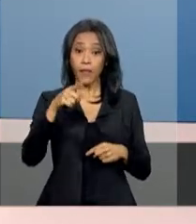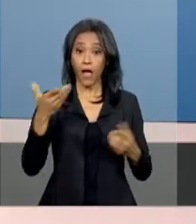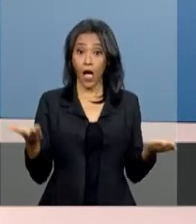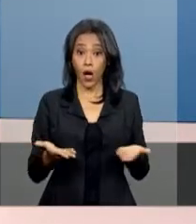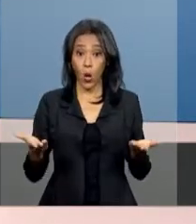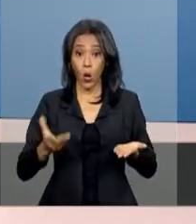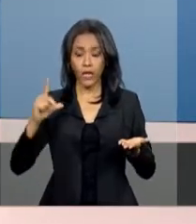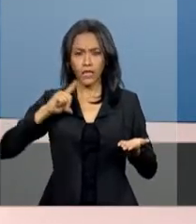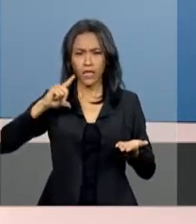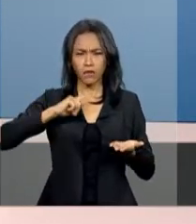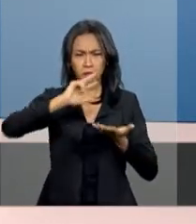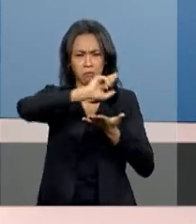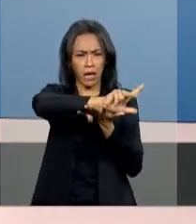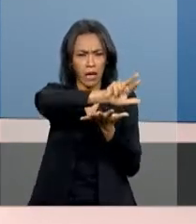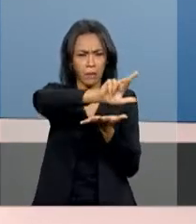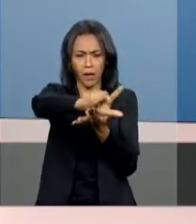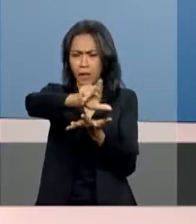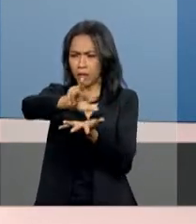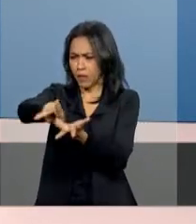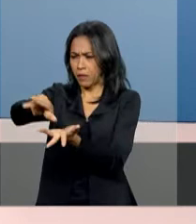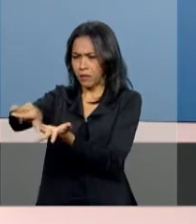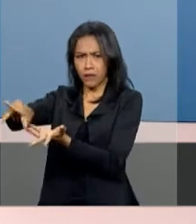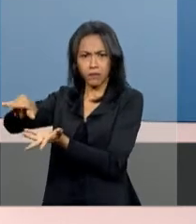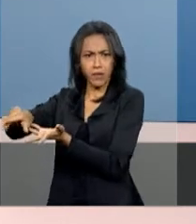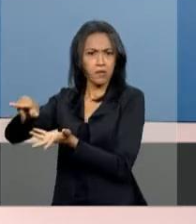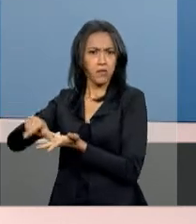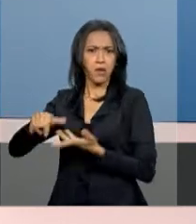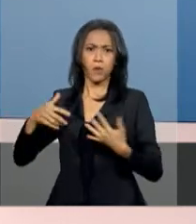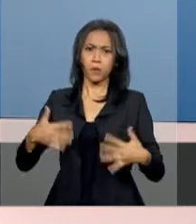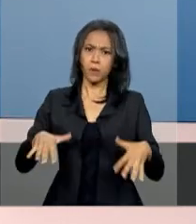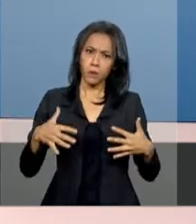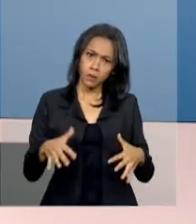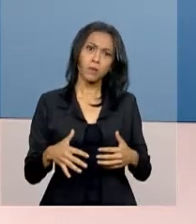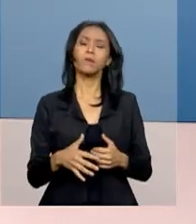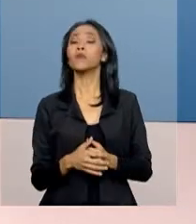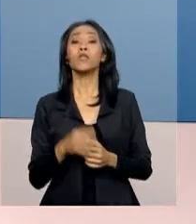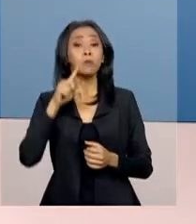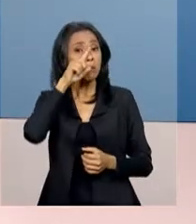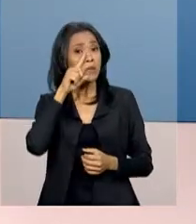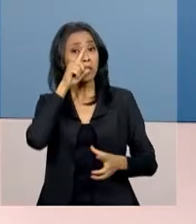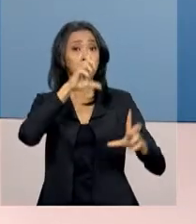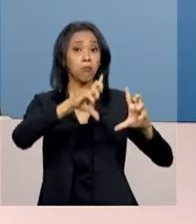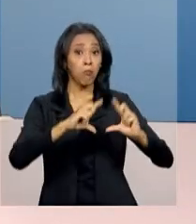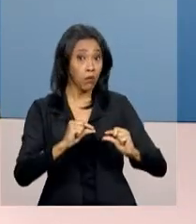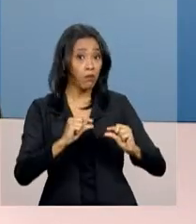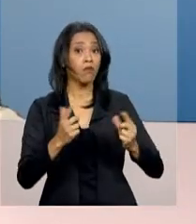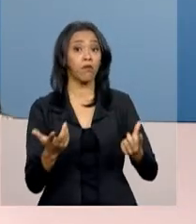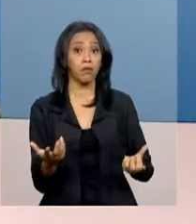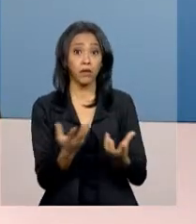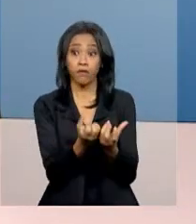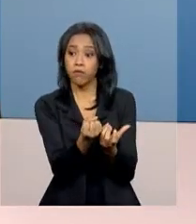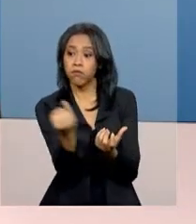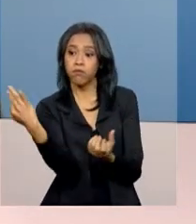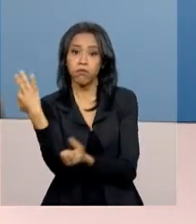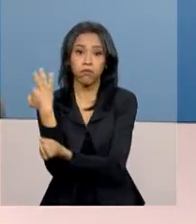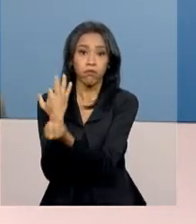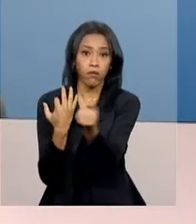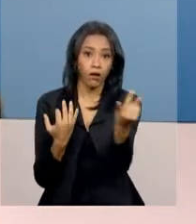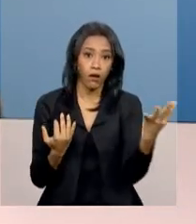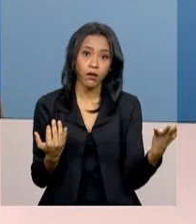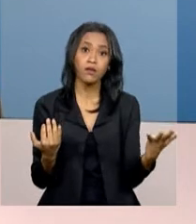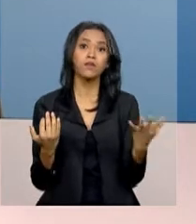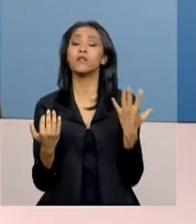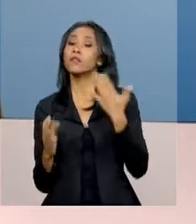uma pulverização dessas atividades uma redução extraordinária do risco porque temos já cinco operadores